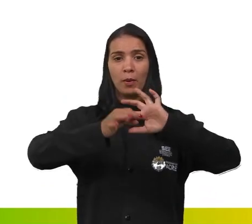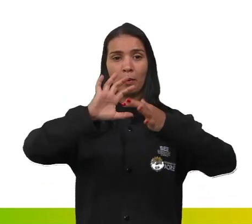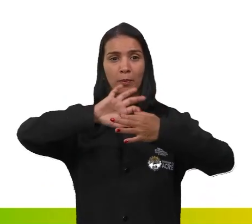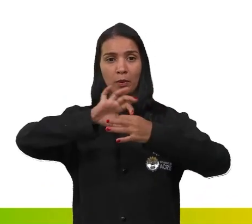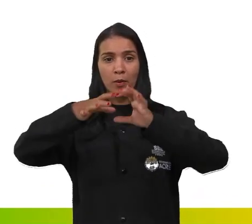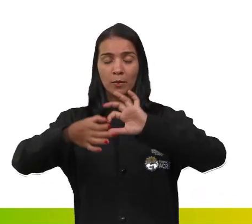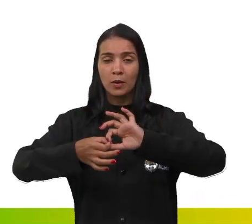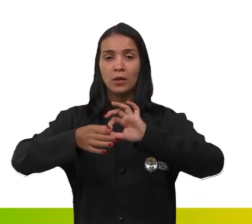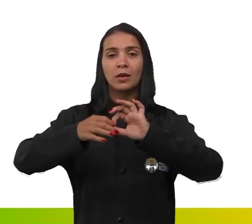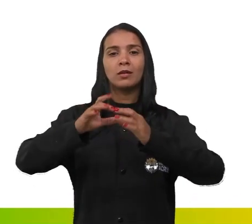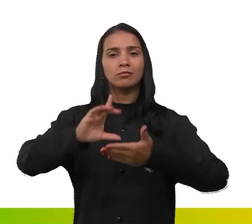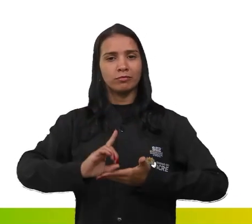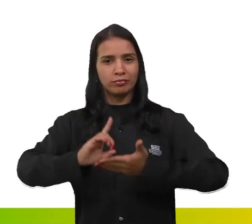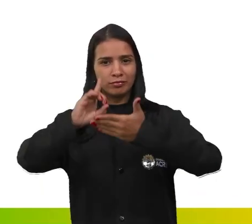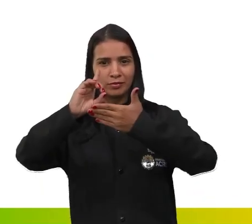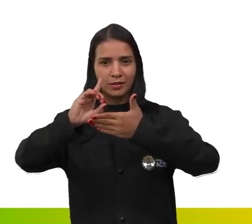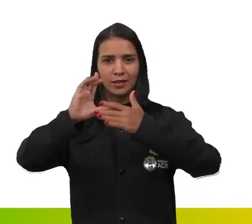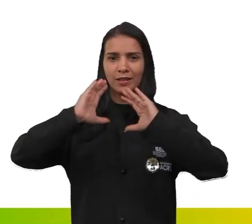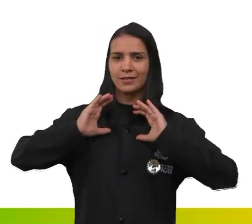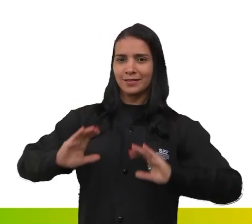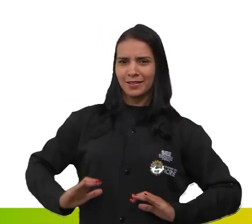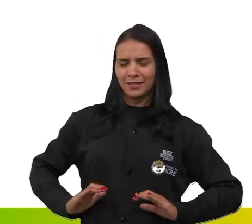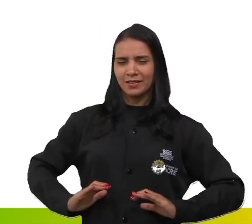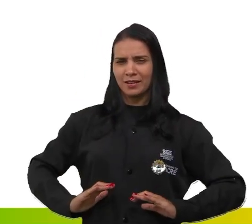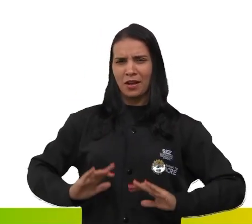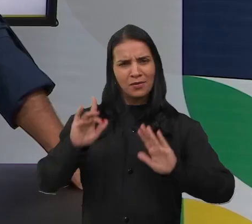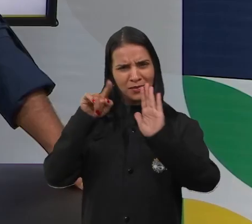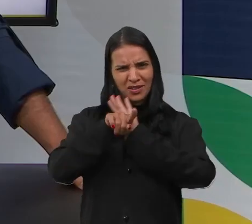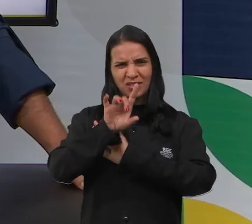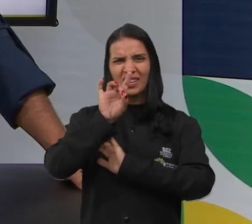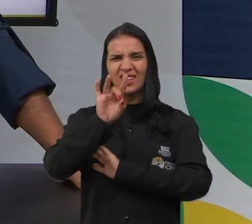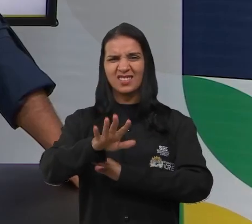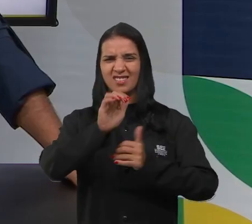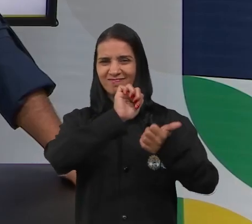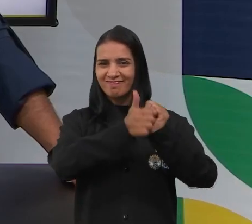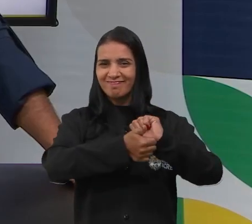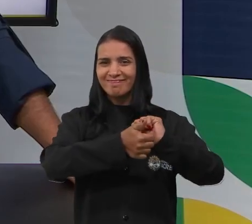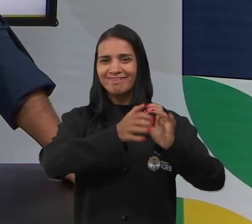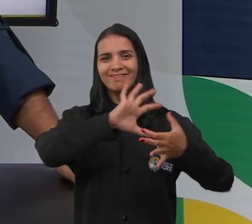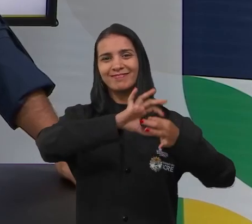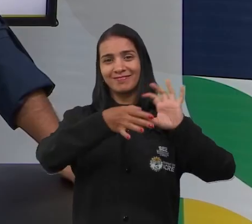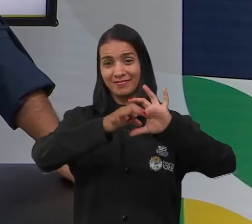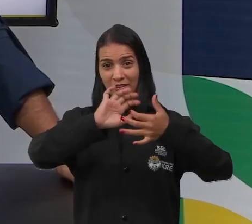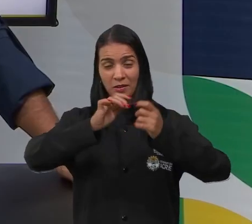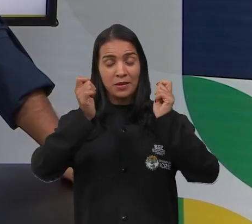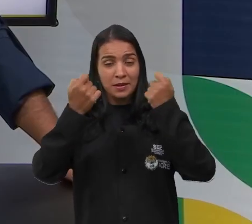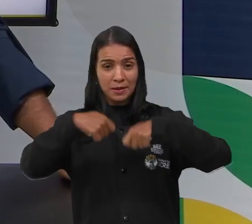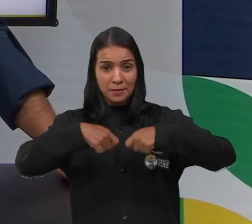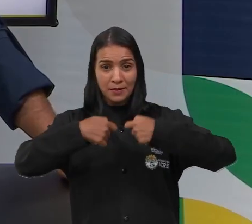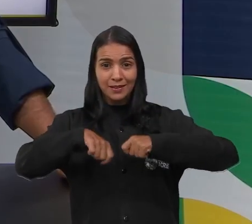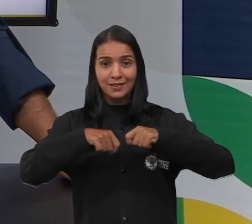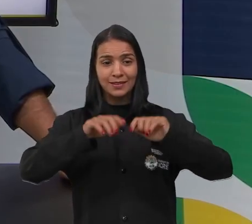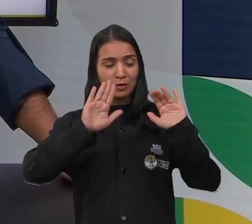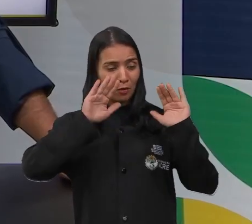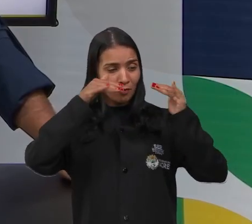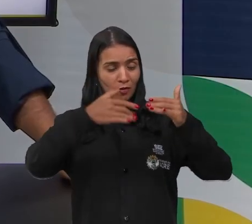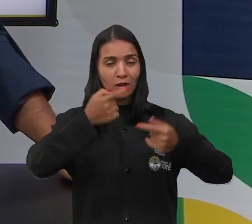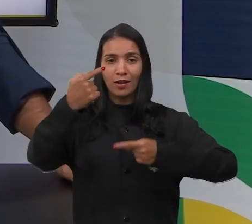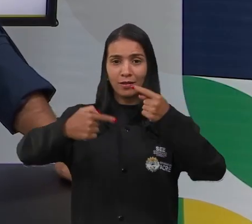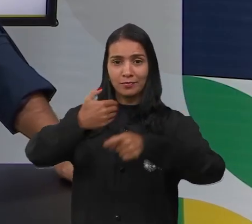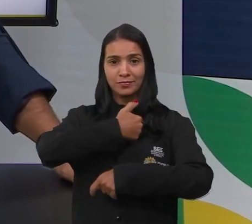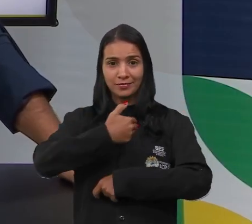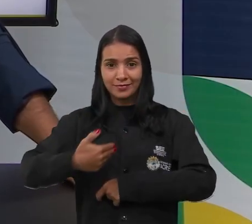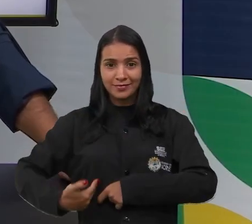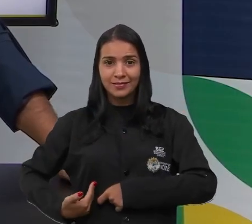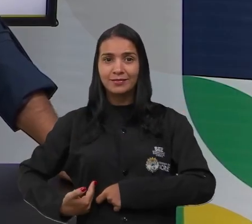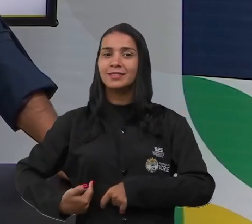cidadania. É apenas os esportes olímpicos que são oportunizados e desenvolvidos, inseridos dentro de contextos de políticas públicas em que